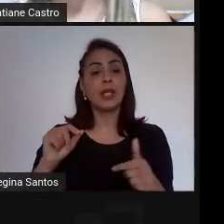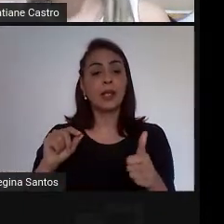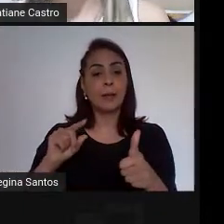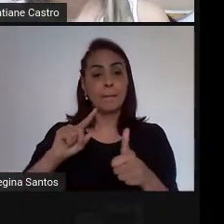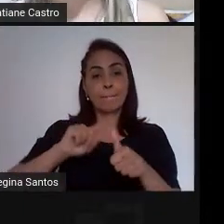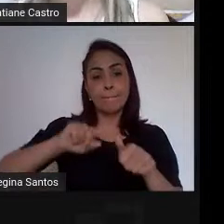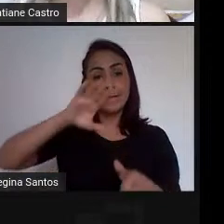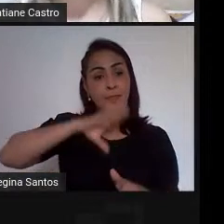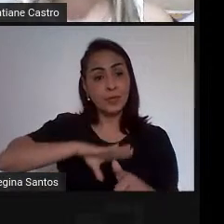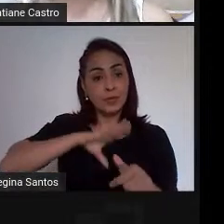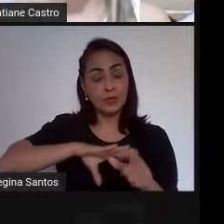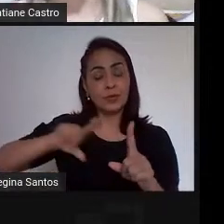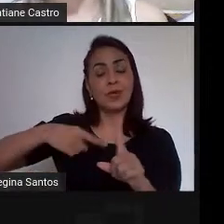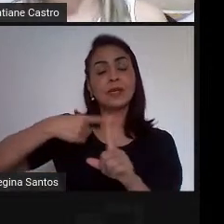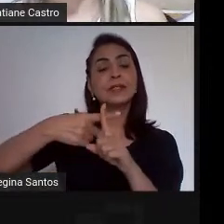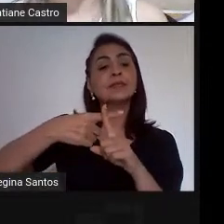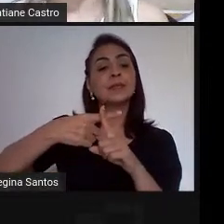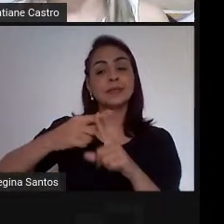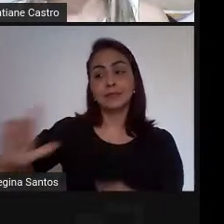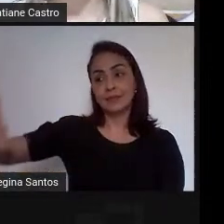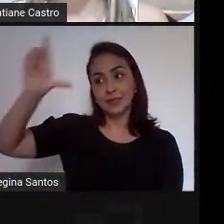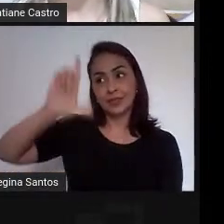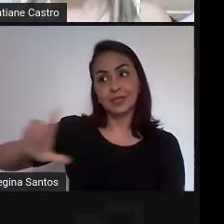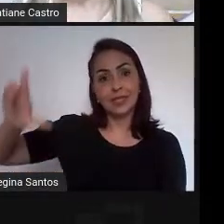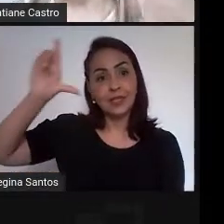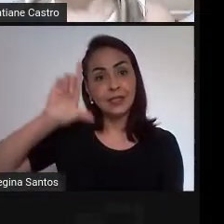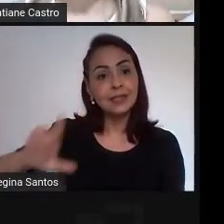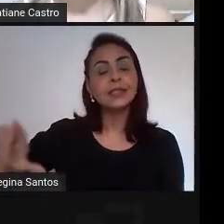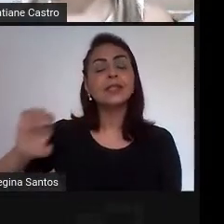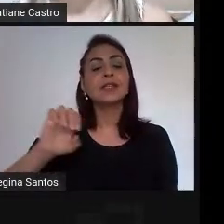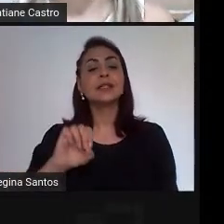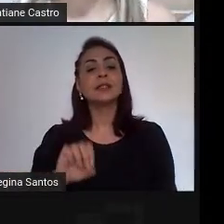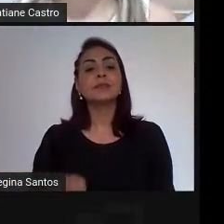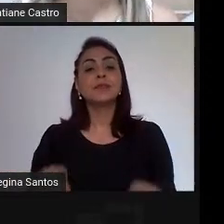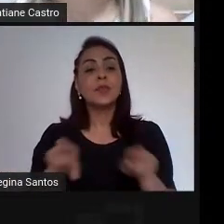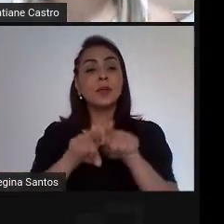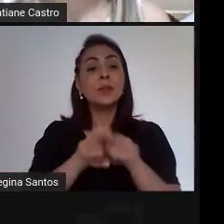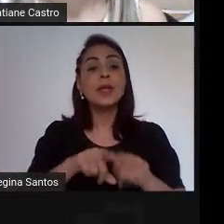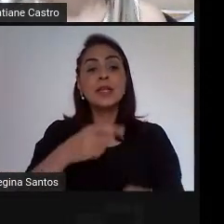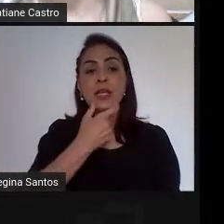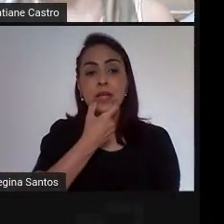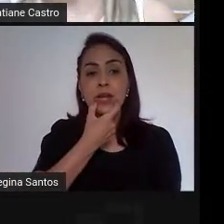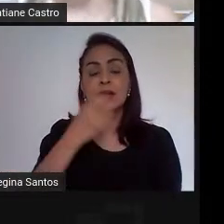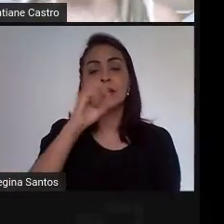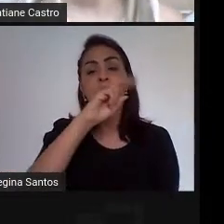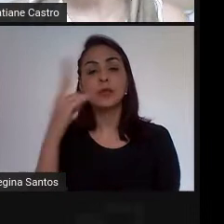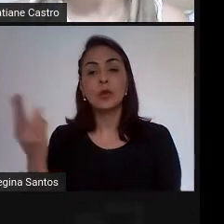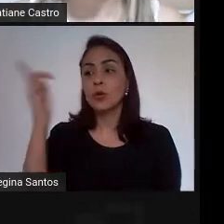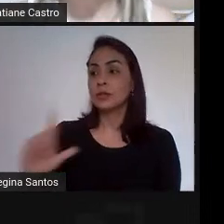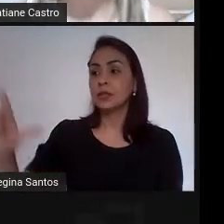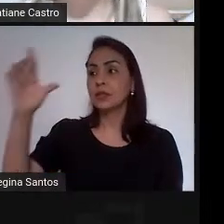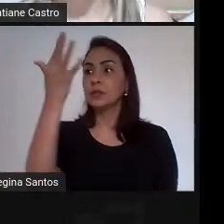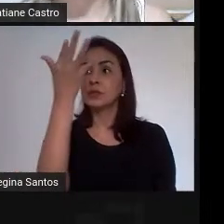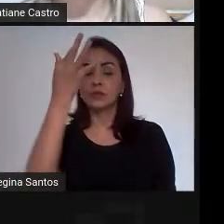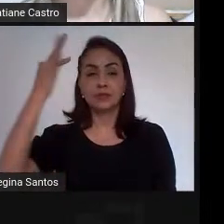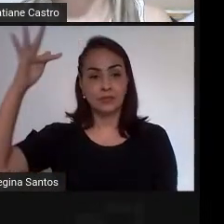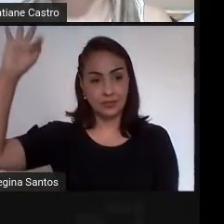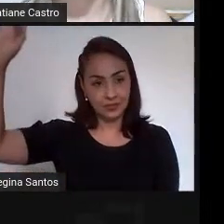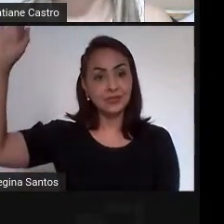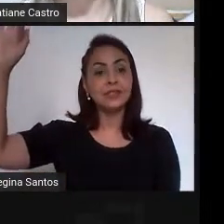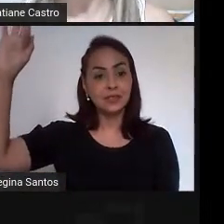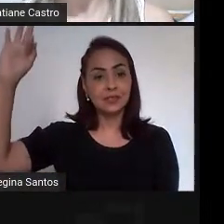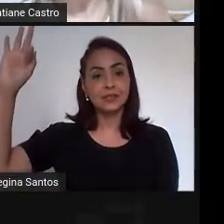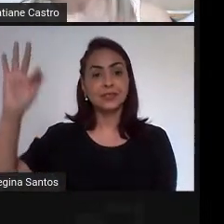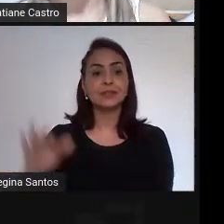portuguesa, inglês, francês, literaturas de língua francesa, que poderia ser cumprida em oito semestres e com uma maior dedicação à língua